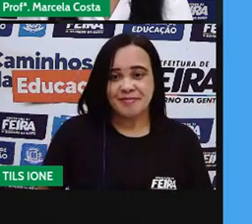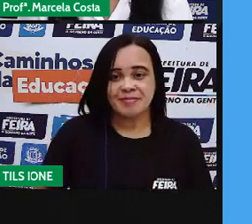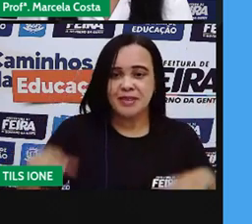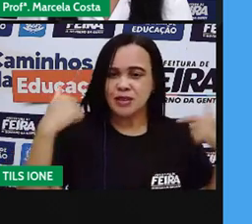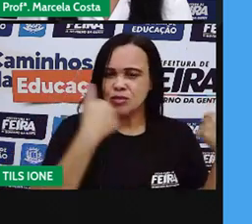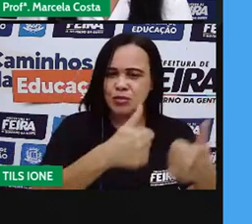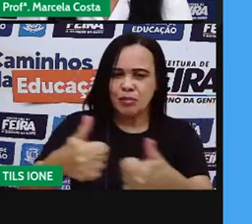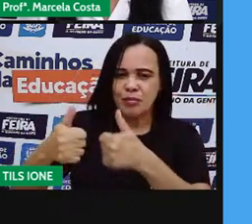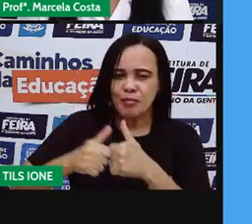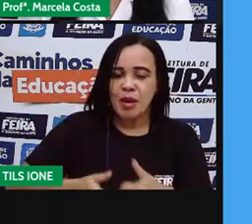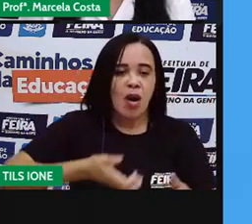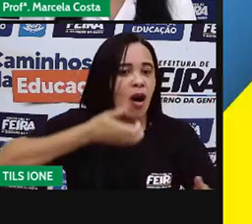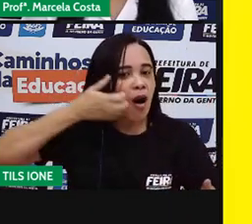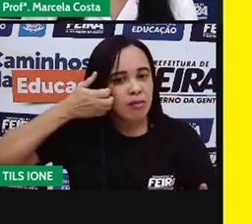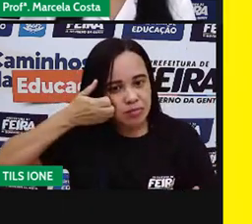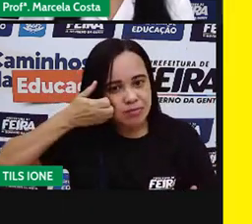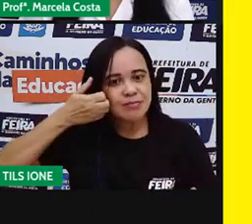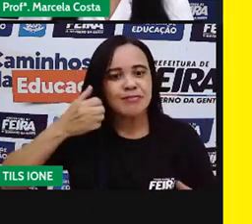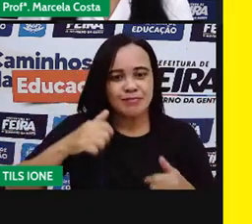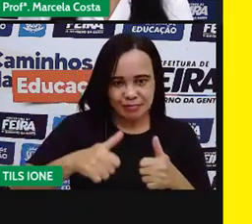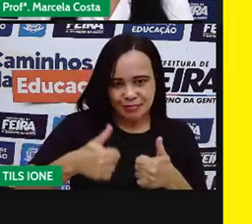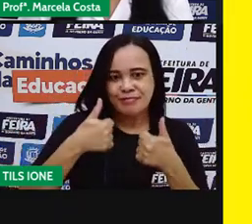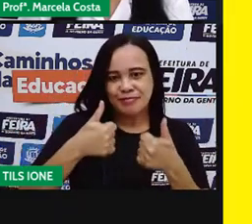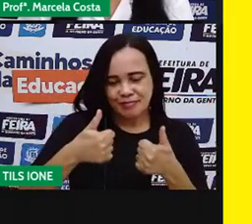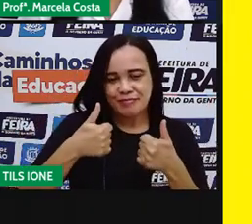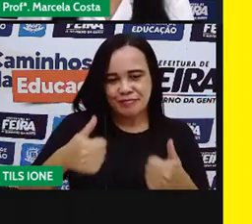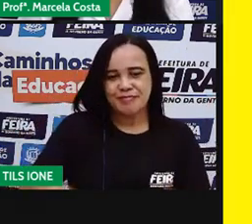Tudo bem ser adotado.